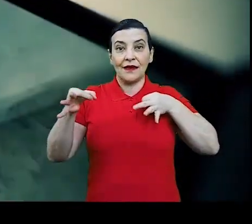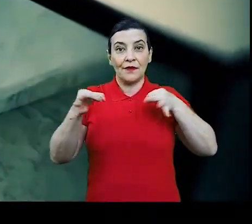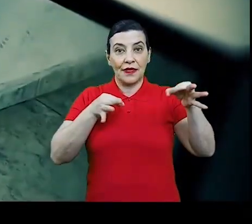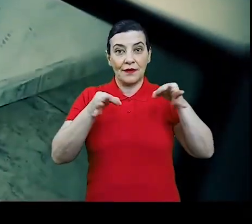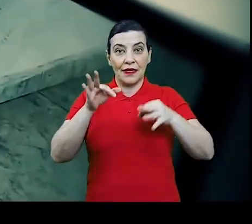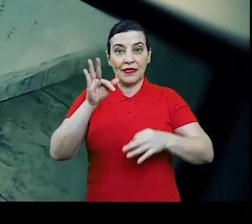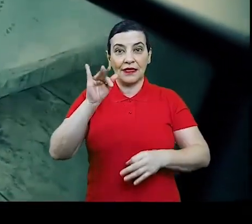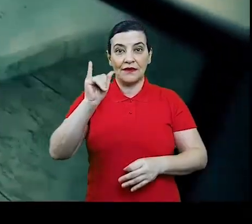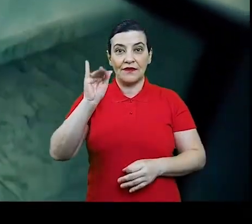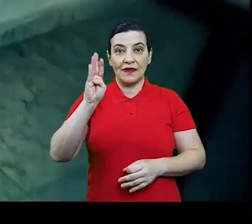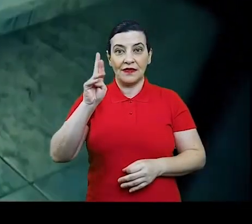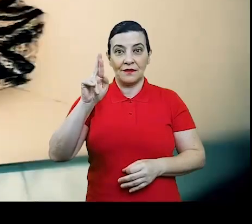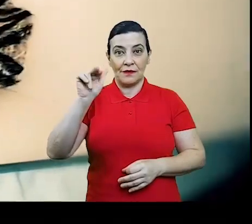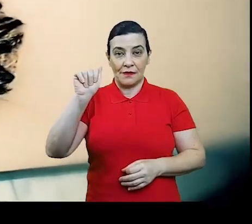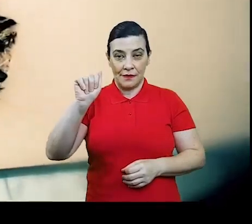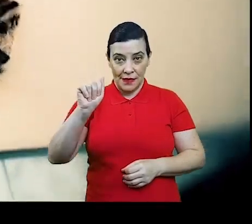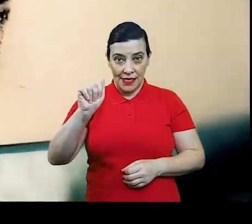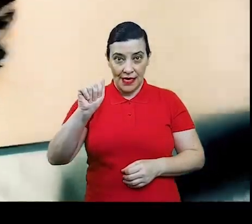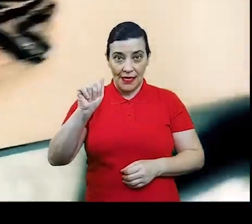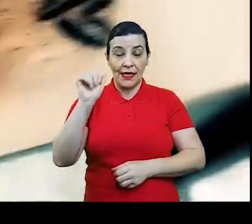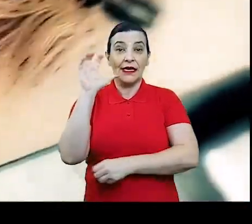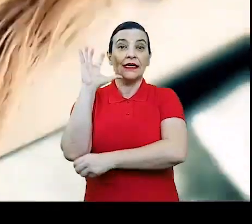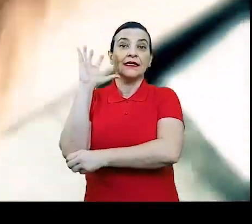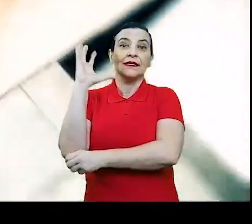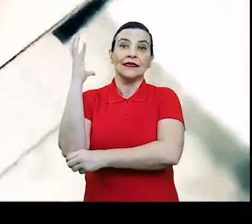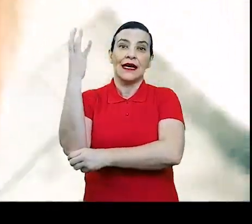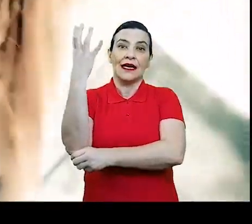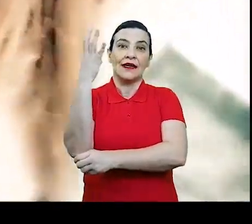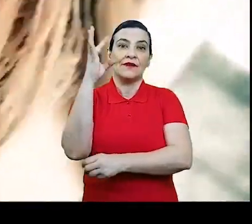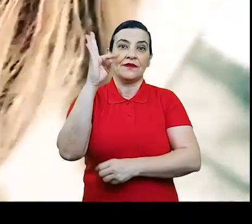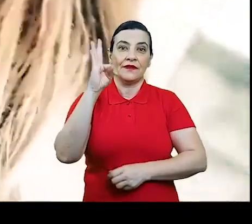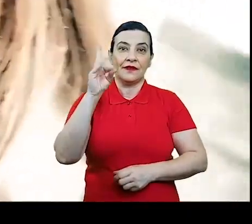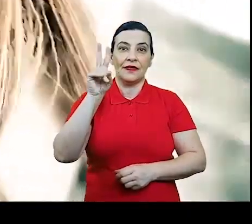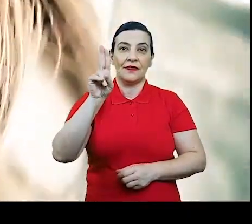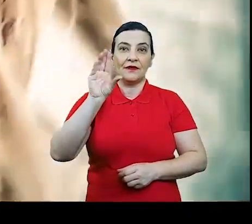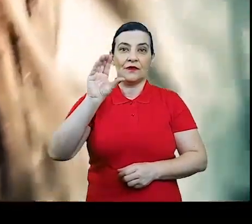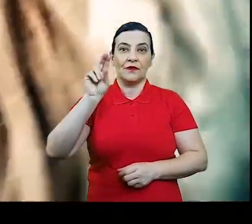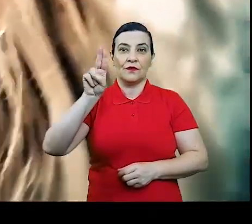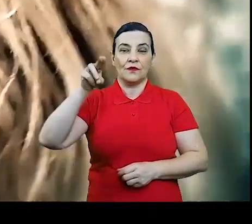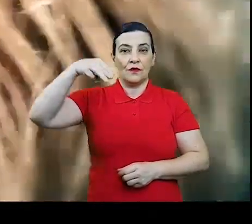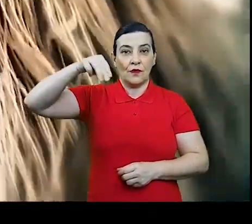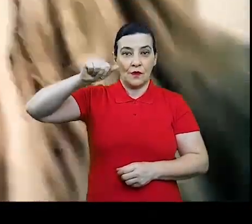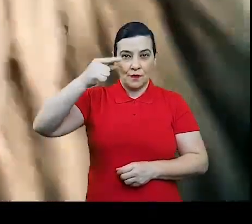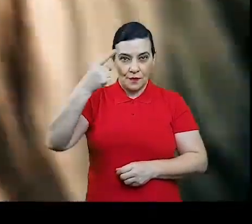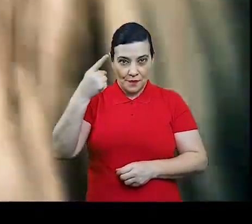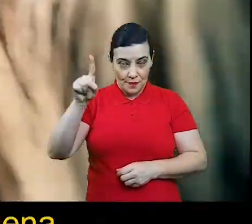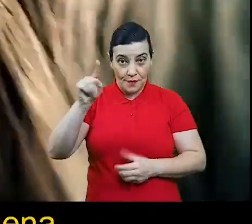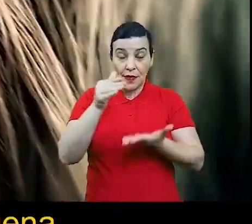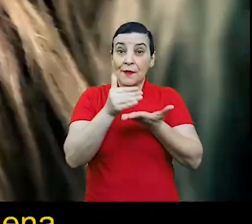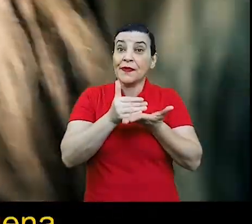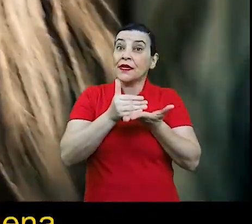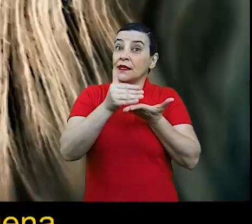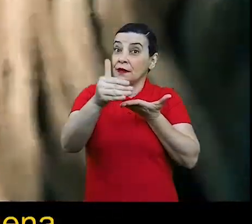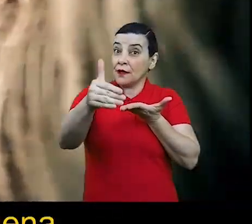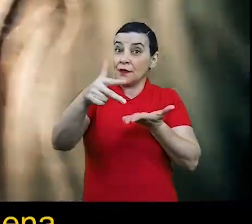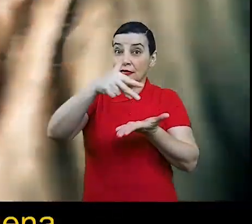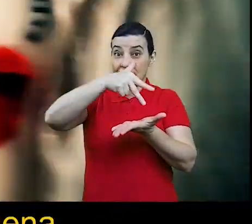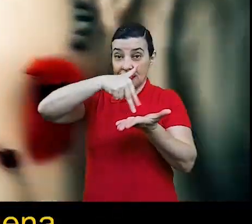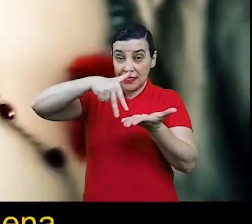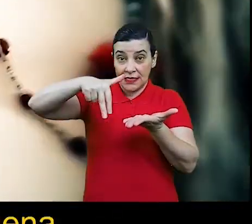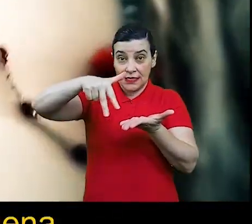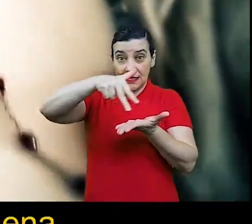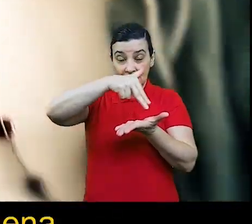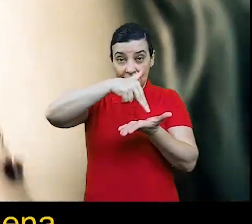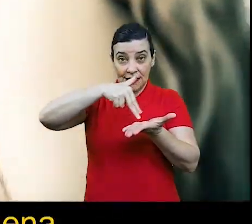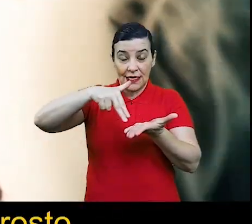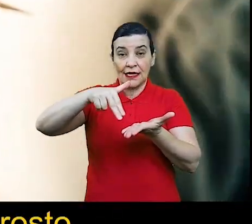de uma fibra, que é a fibra de tucum, que é tirada do pé de tucumã. Para dar início às danças da